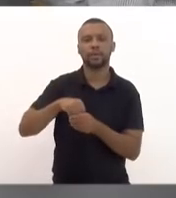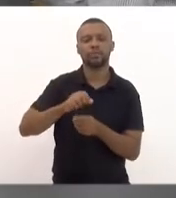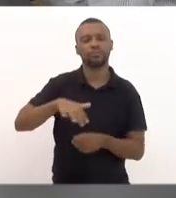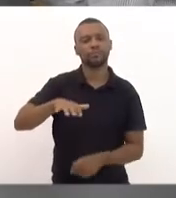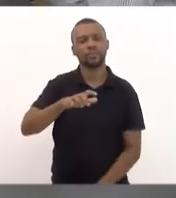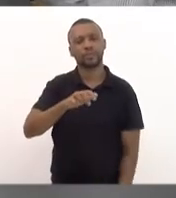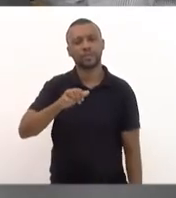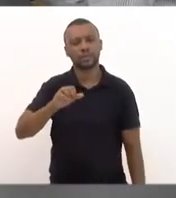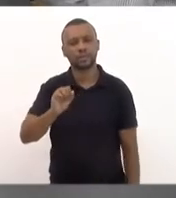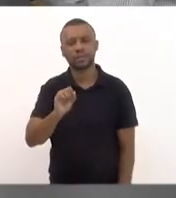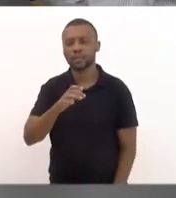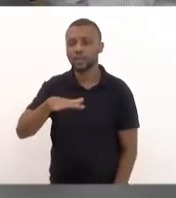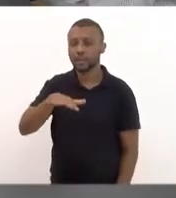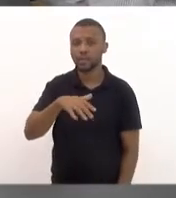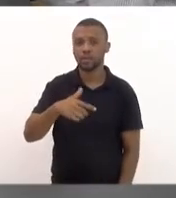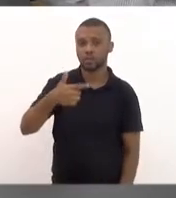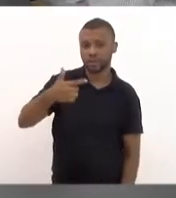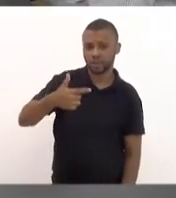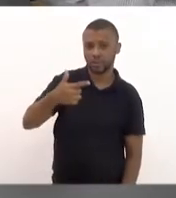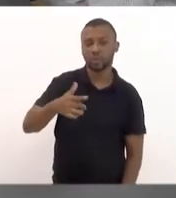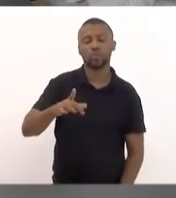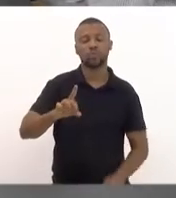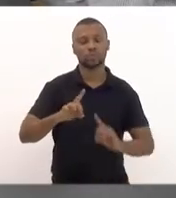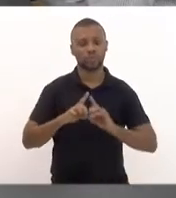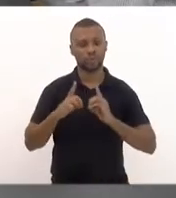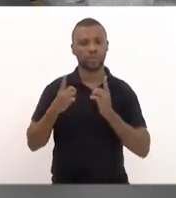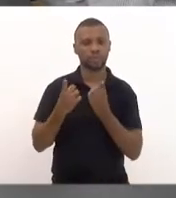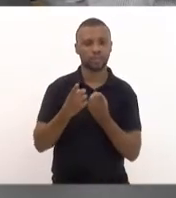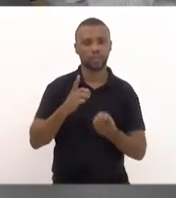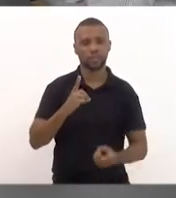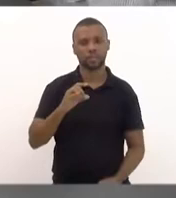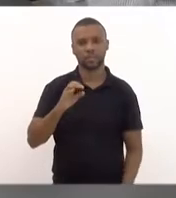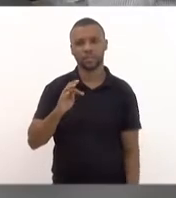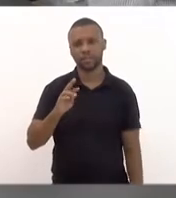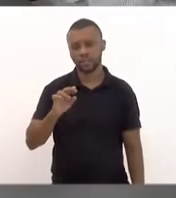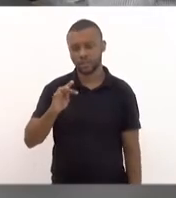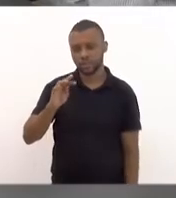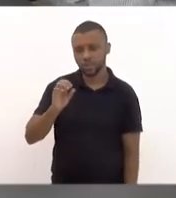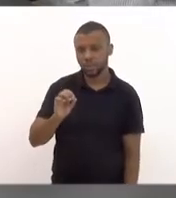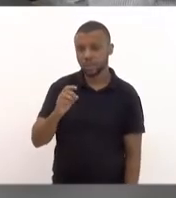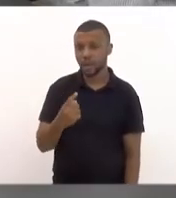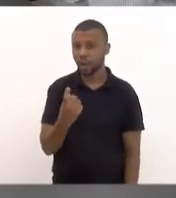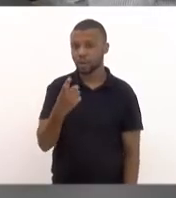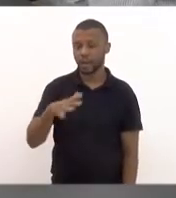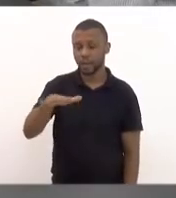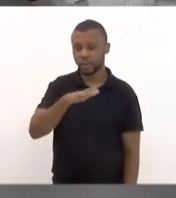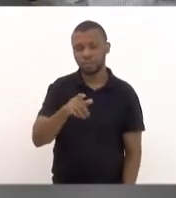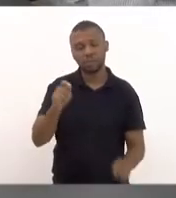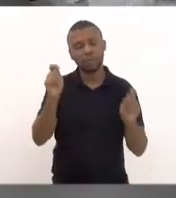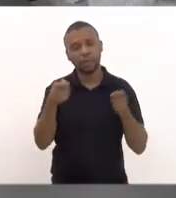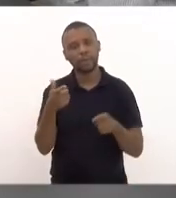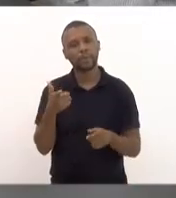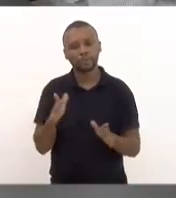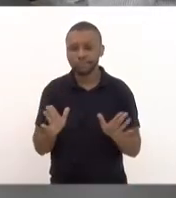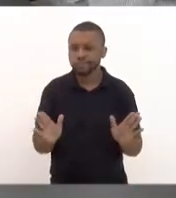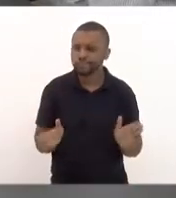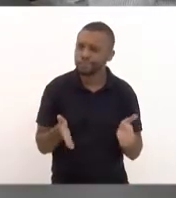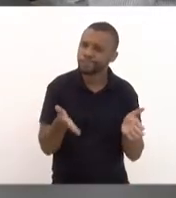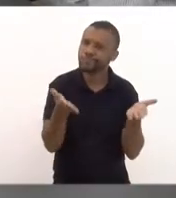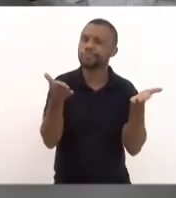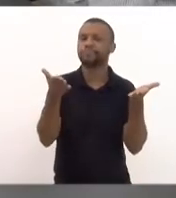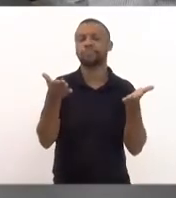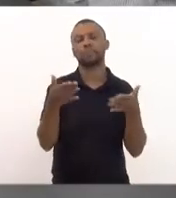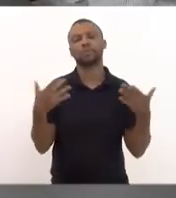Caxias, a região do segundo distrito, que é a única região que tem ociosa hoje, que a gente pode estar ali desenvolvendo. Então a nossa ideia é essa,